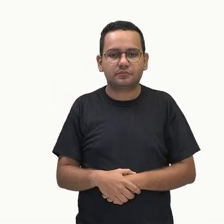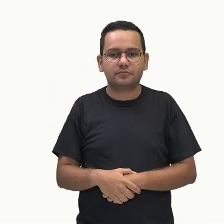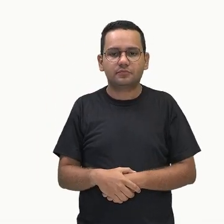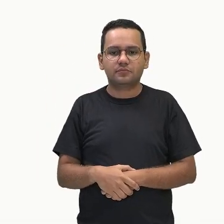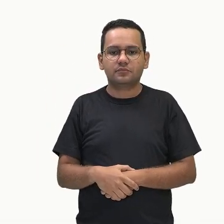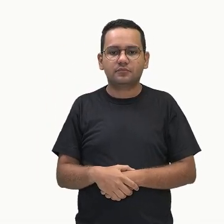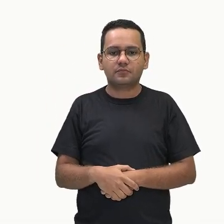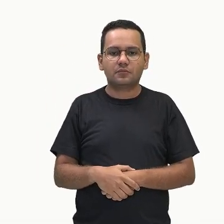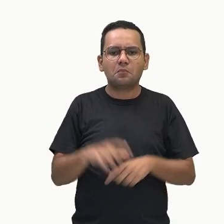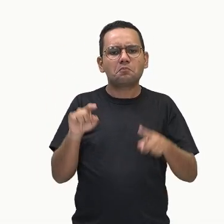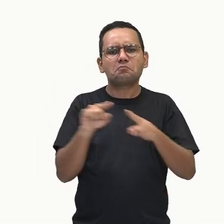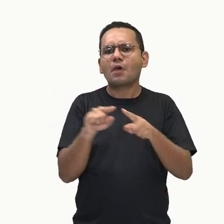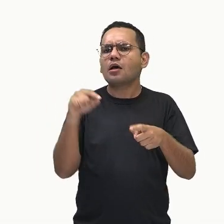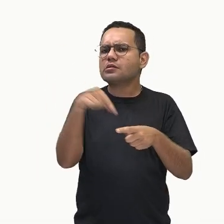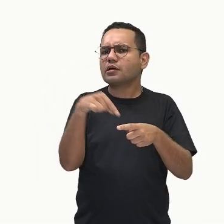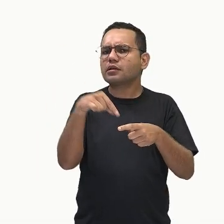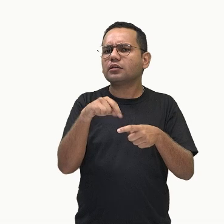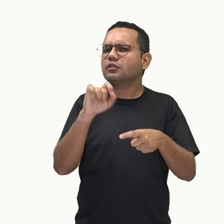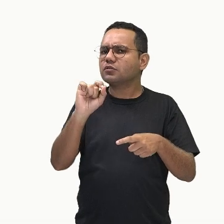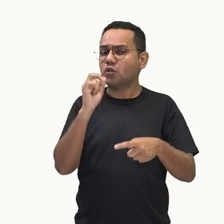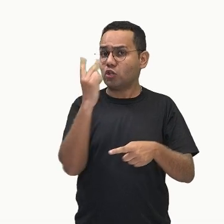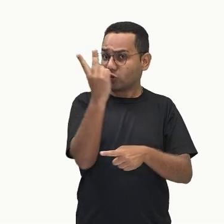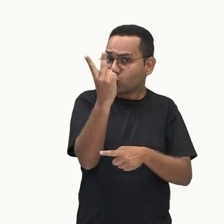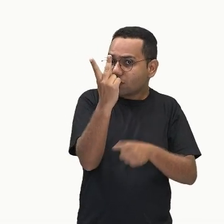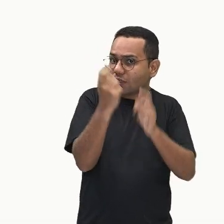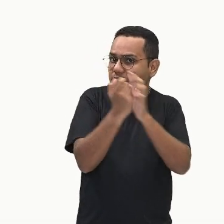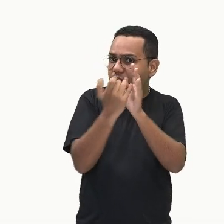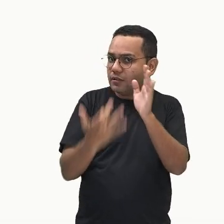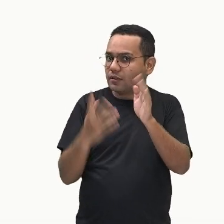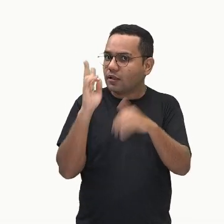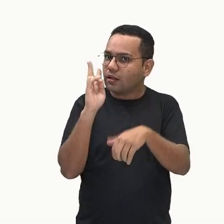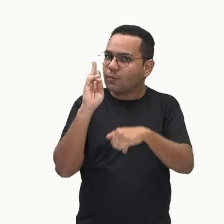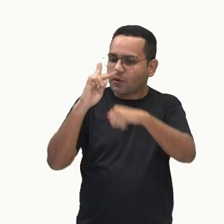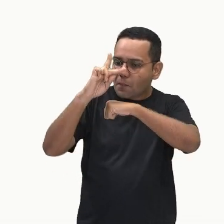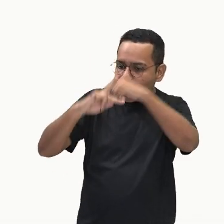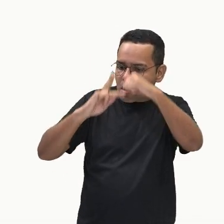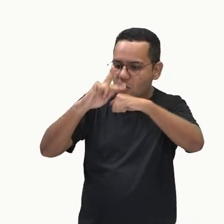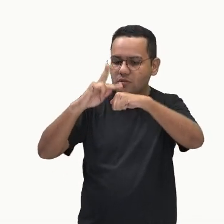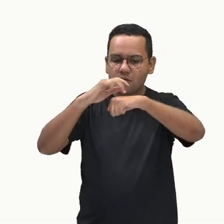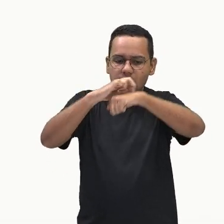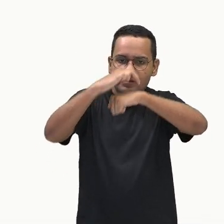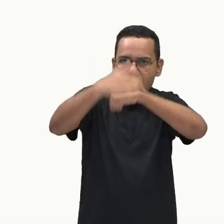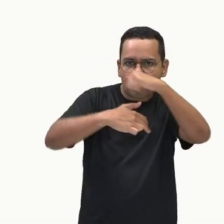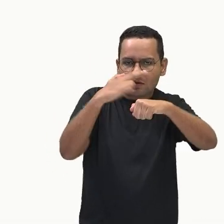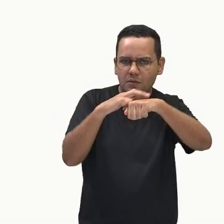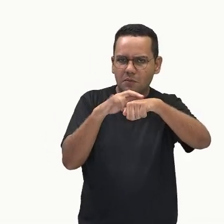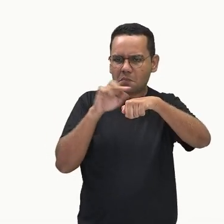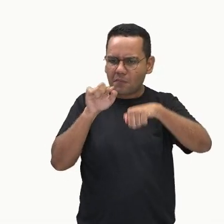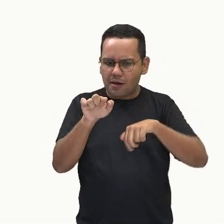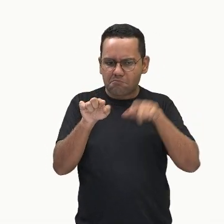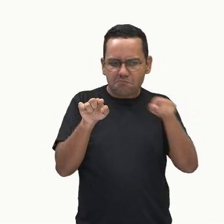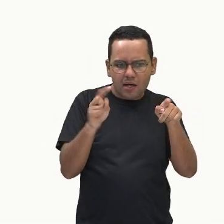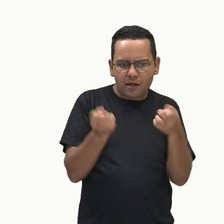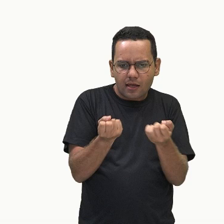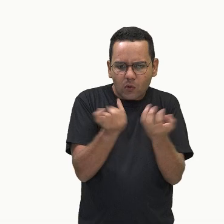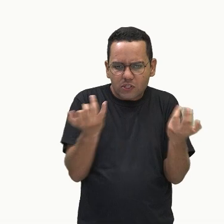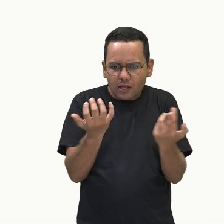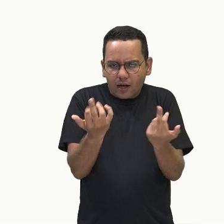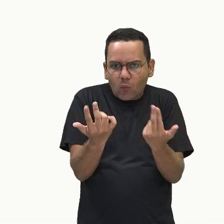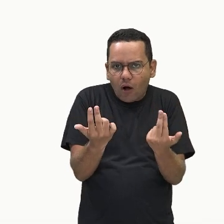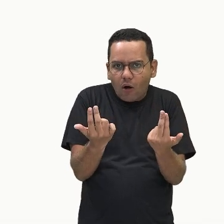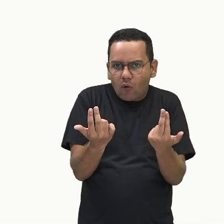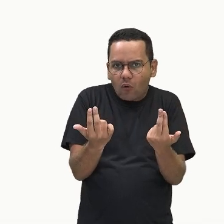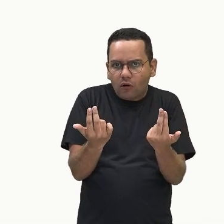o próton e o nêutron, certo? É a mesma quantidade, professora, de prótons e nêutrons